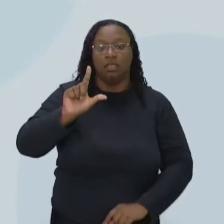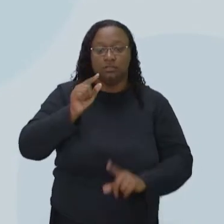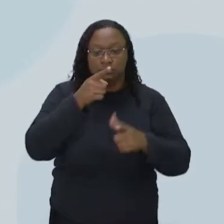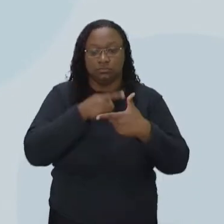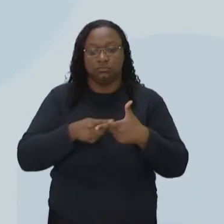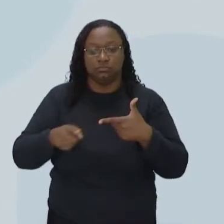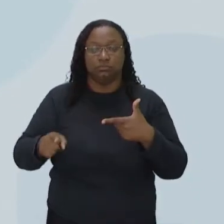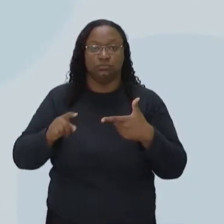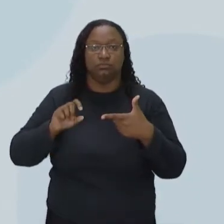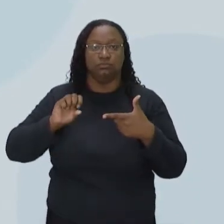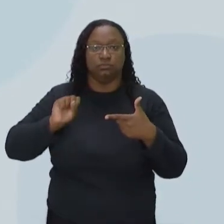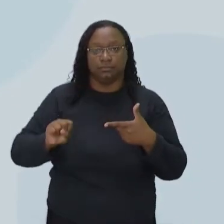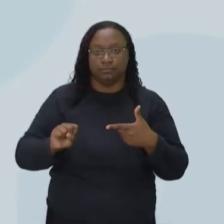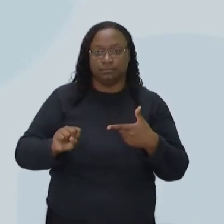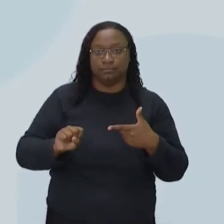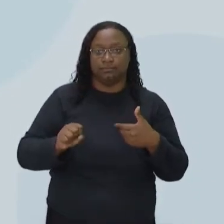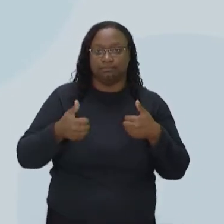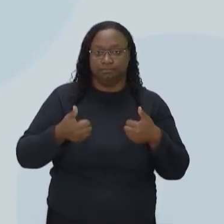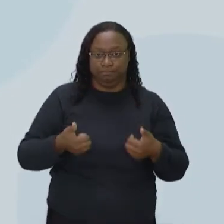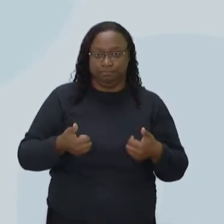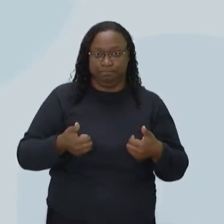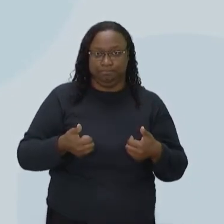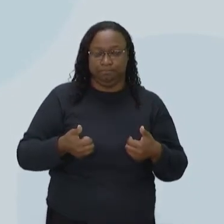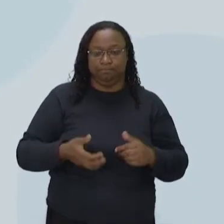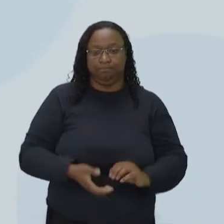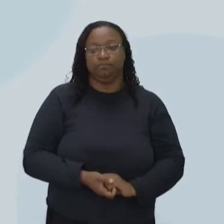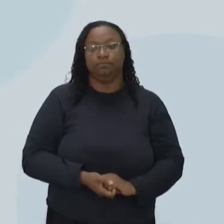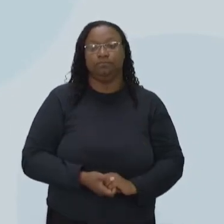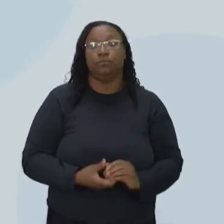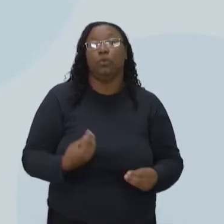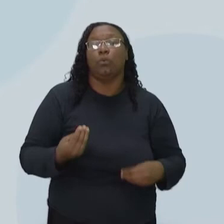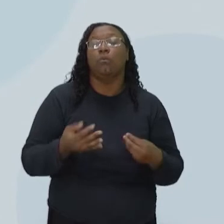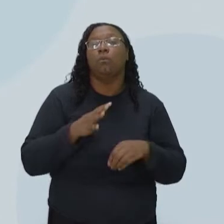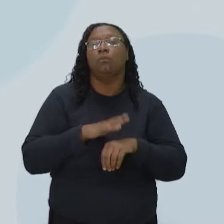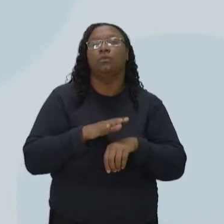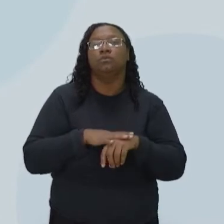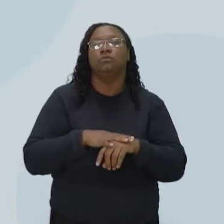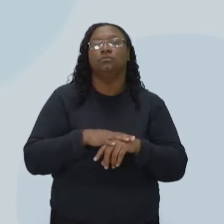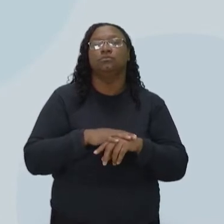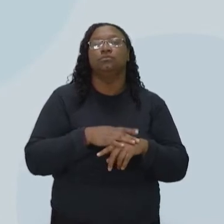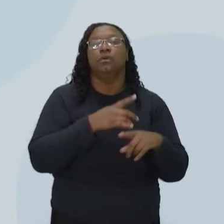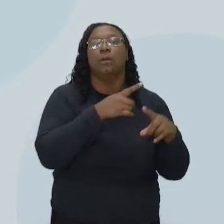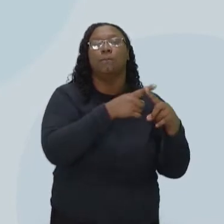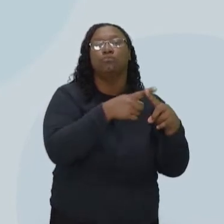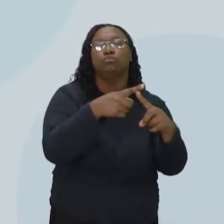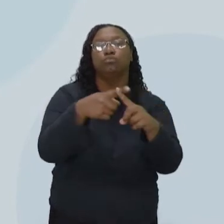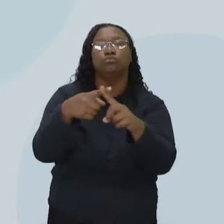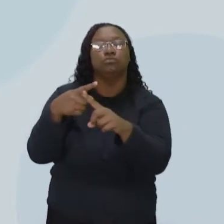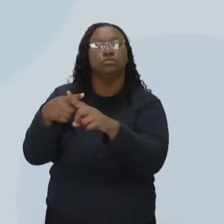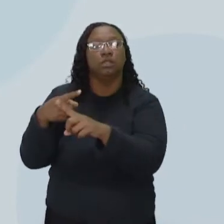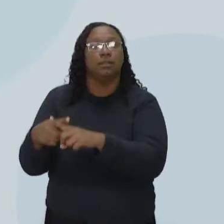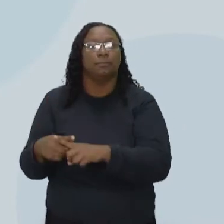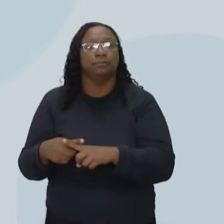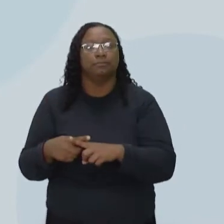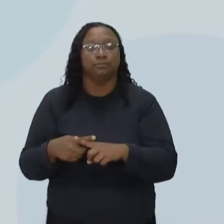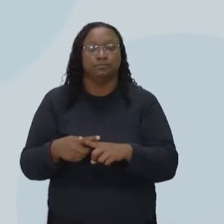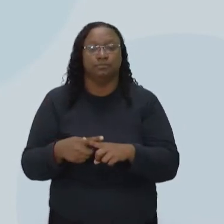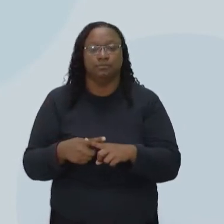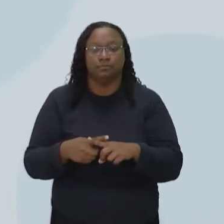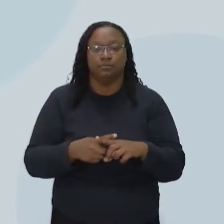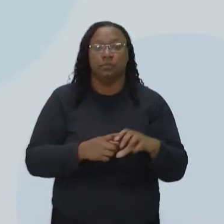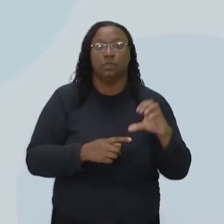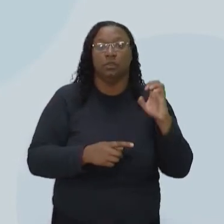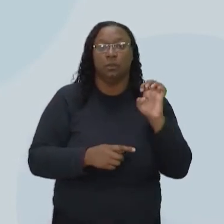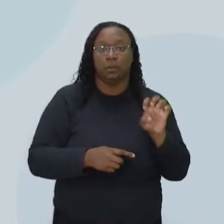encontrar aqui, é isso que eu quero calcular. Basta então fazer o quê? Multiplicar esse E aqui,